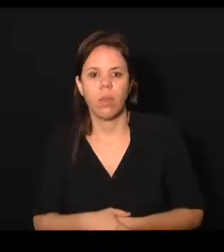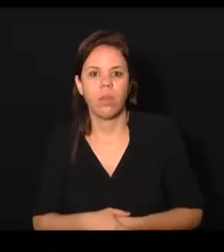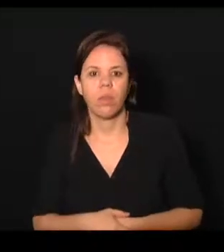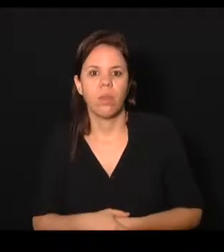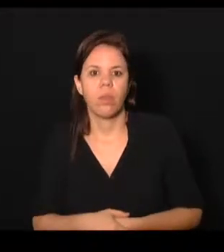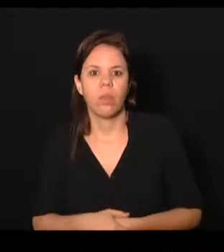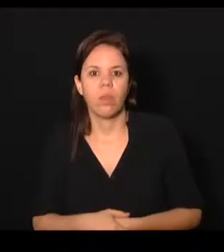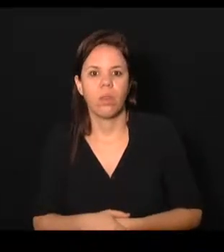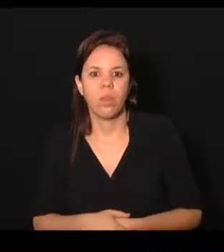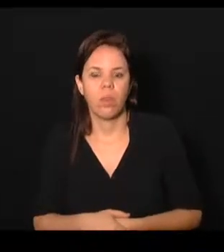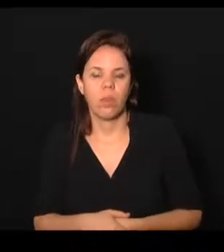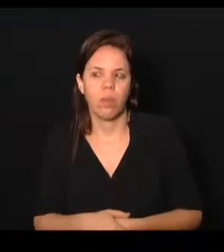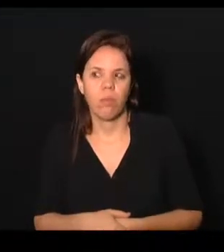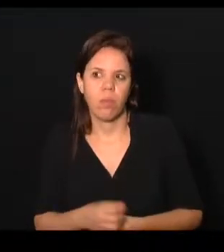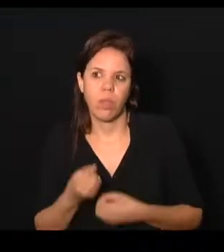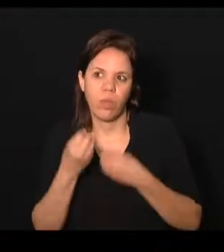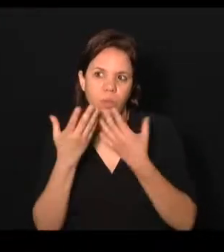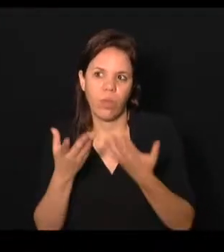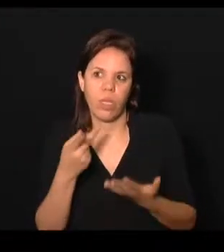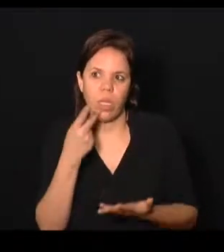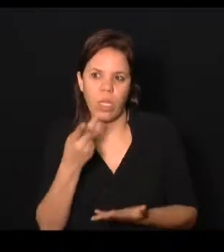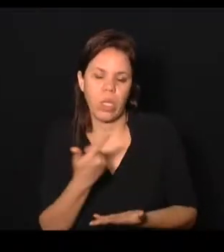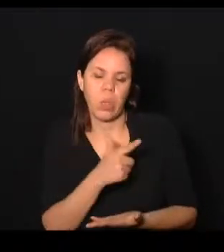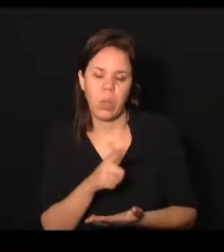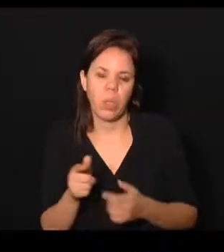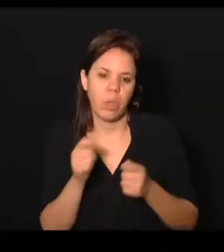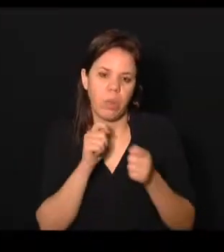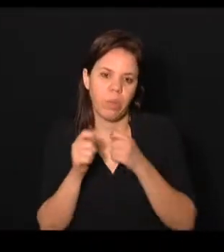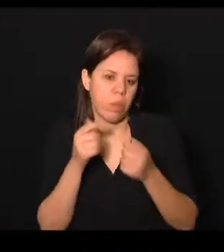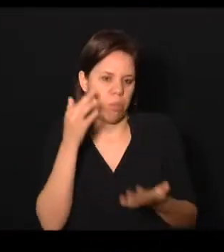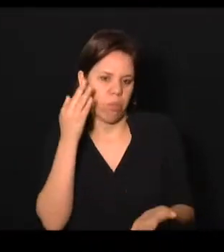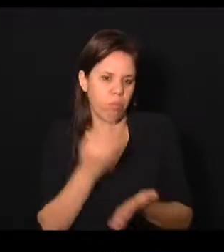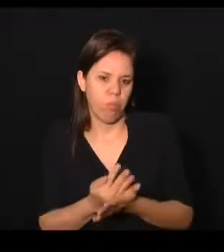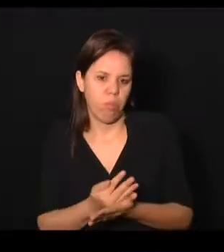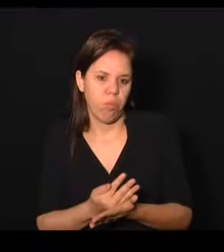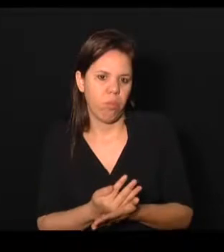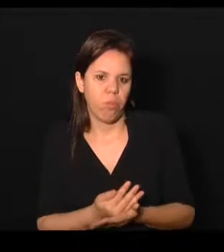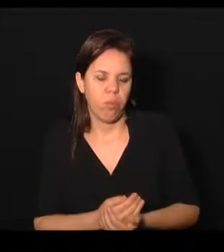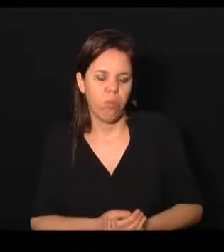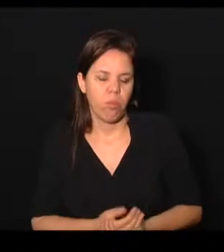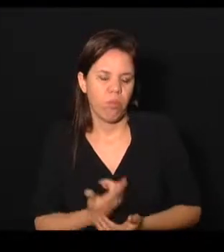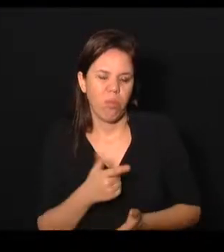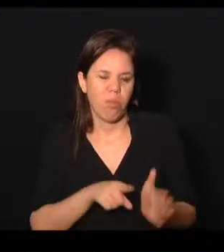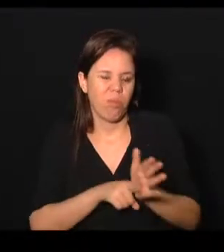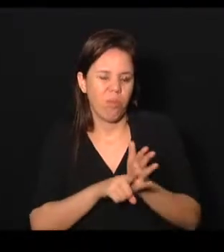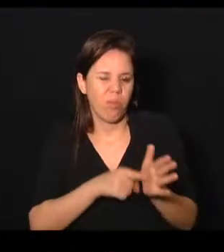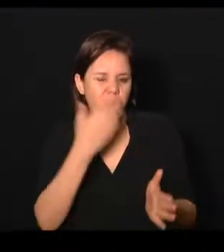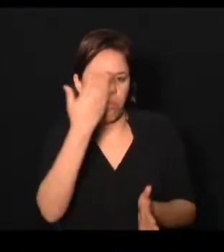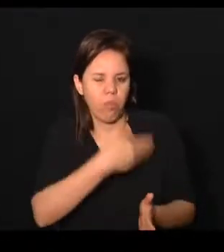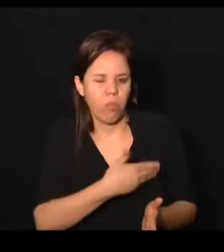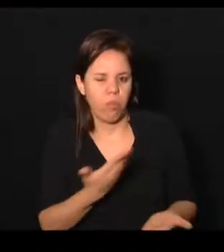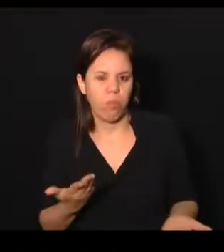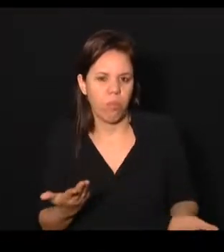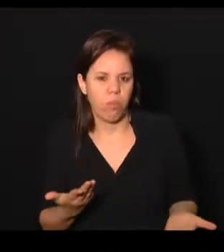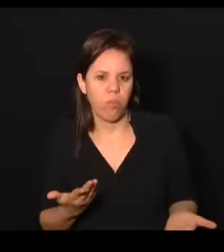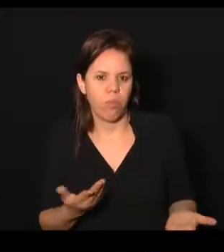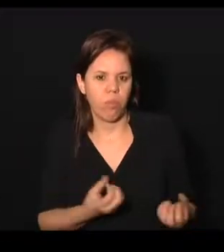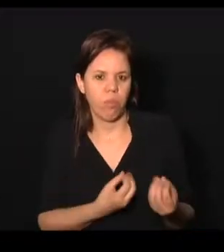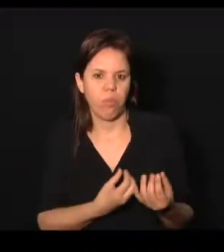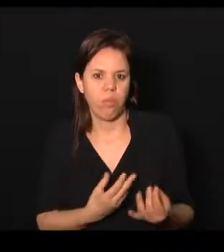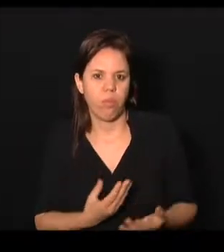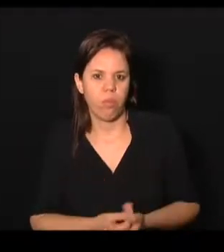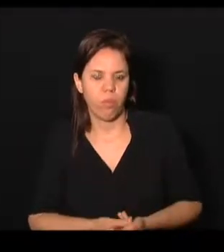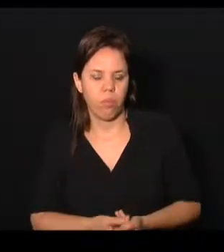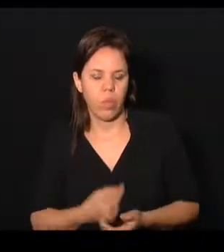acontecer dele, como eu disse, né, ter uma entrevista não confiável e você não tem um dado absoluto para. Então,